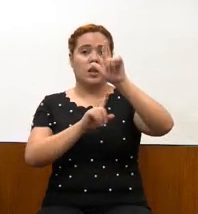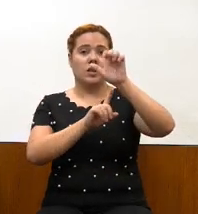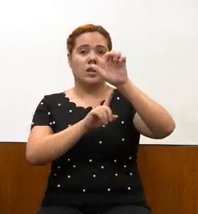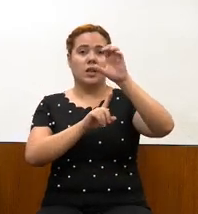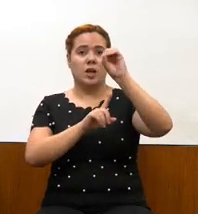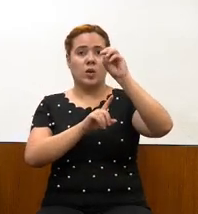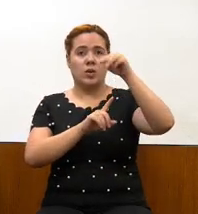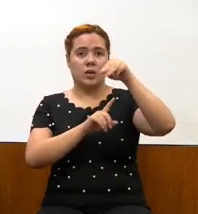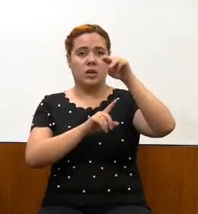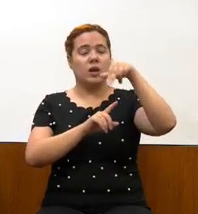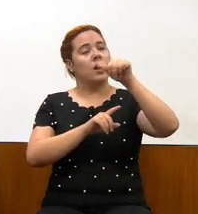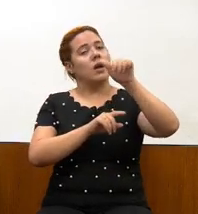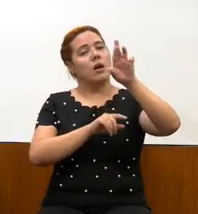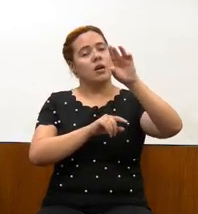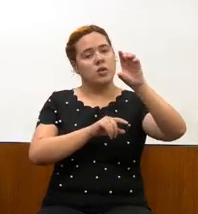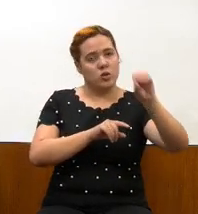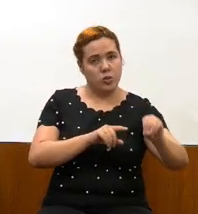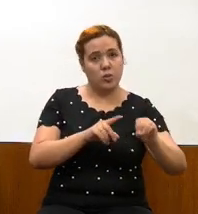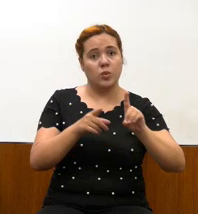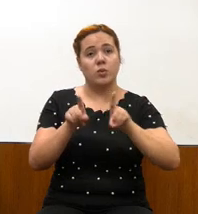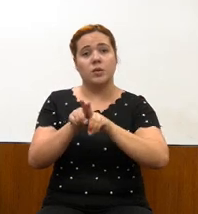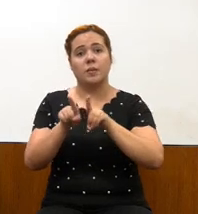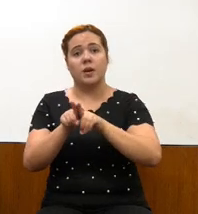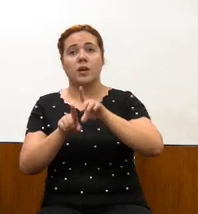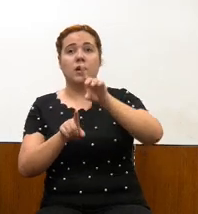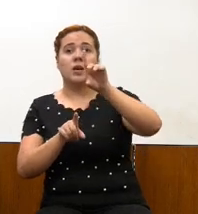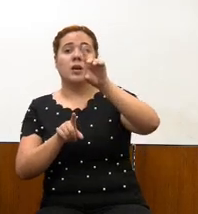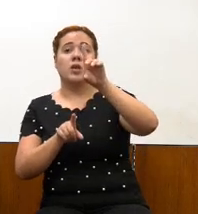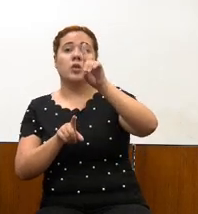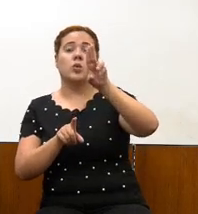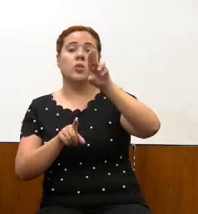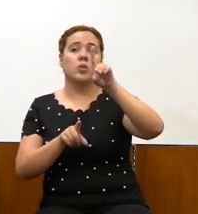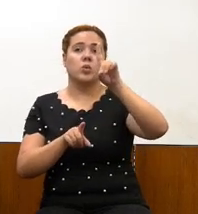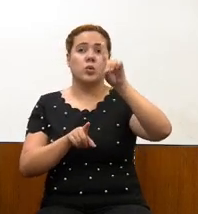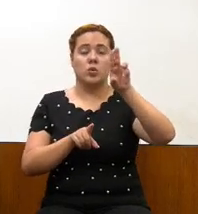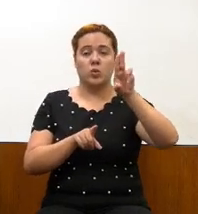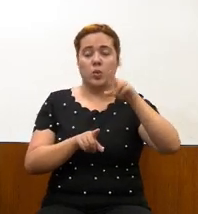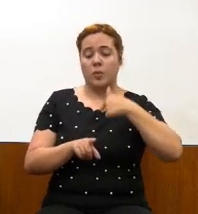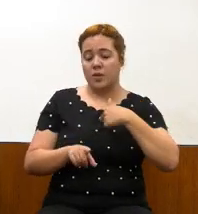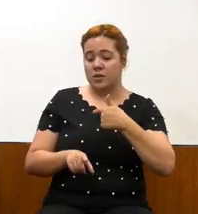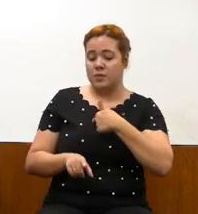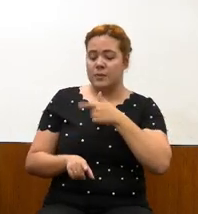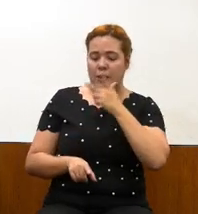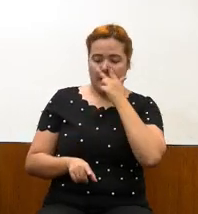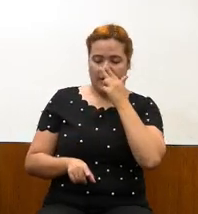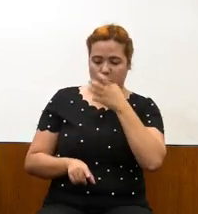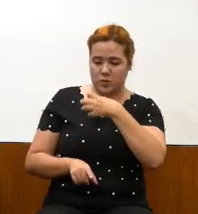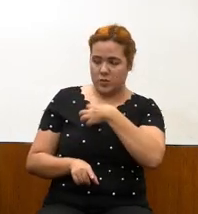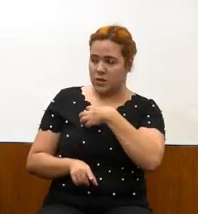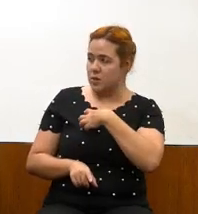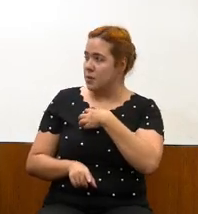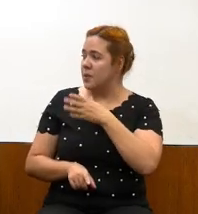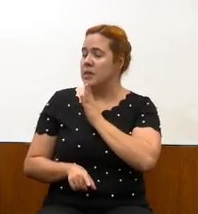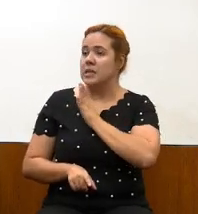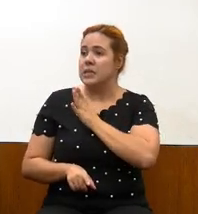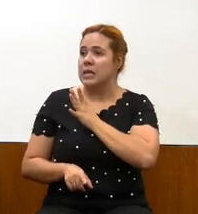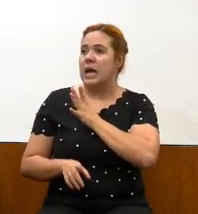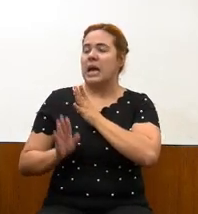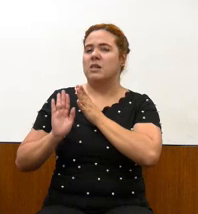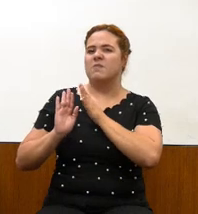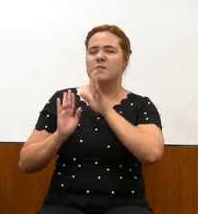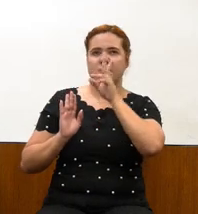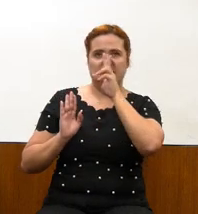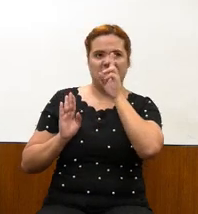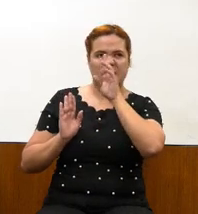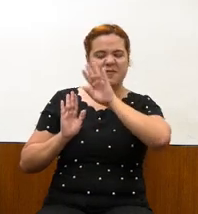palavra exclusão pela palavra oportunidade, mas a gente sempre costuma falar que a inclusão ela começa dentro do coração da gente, dentro da oportunidade que a gente dá e